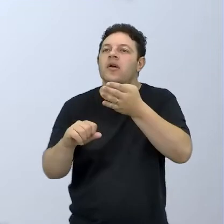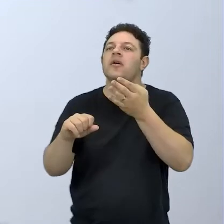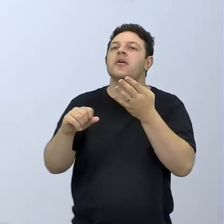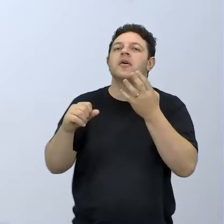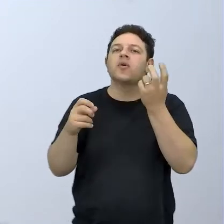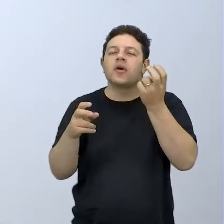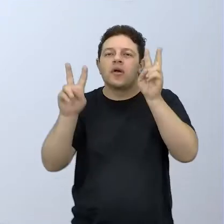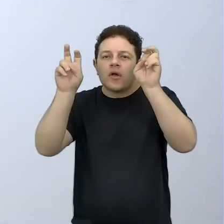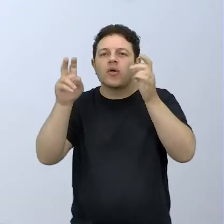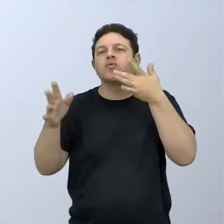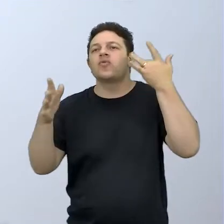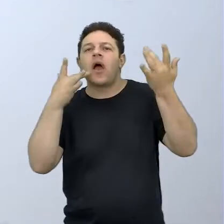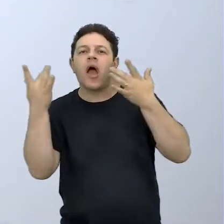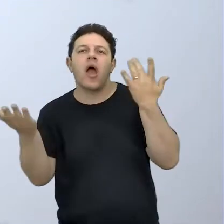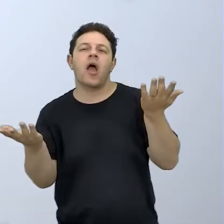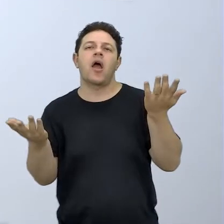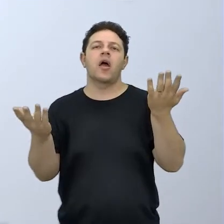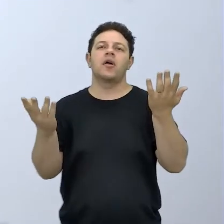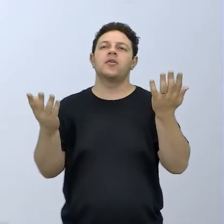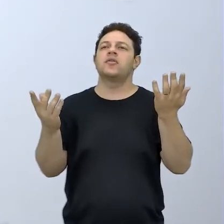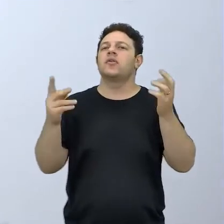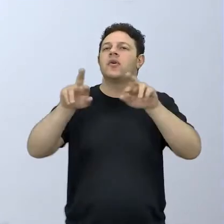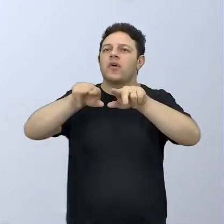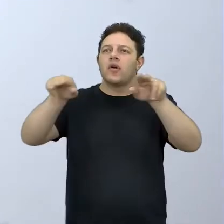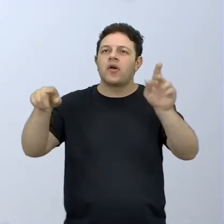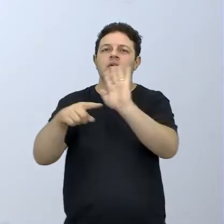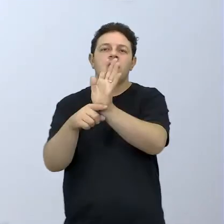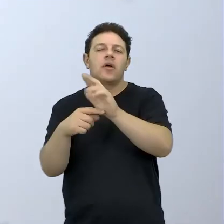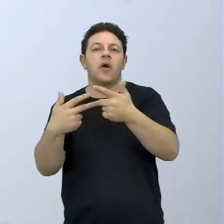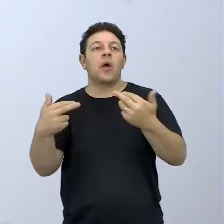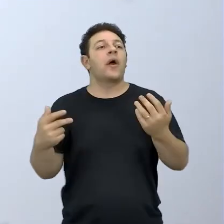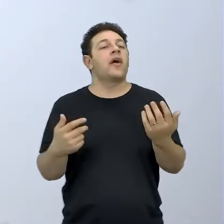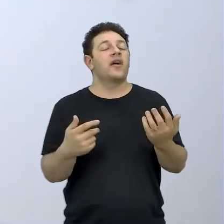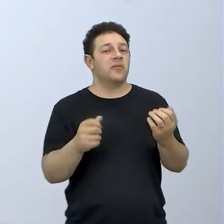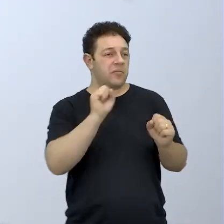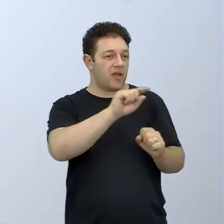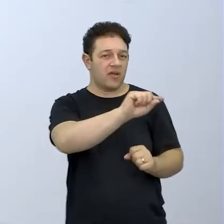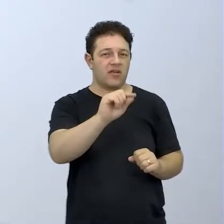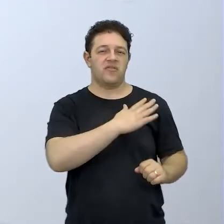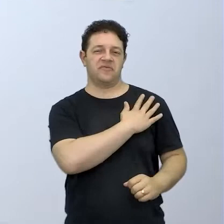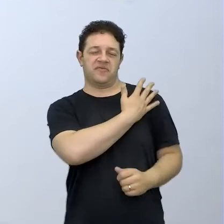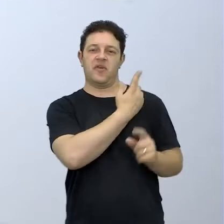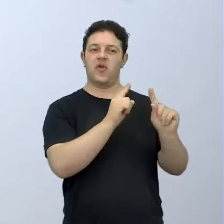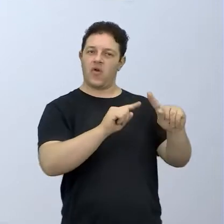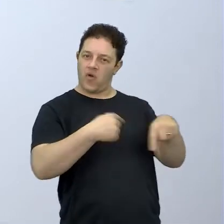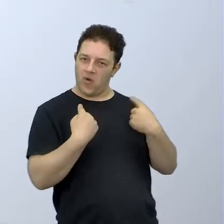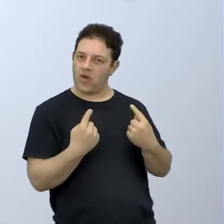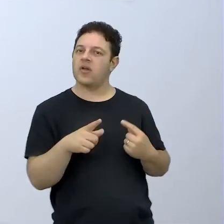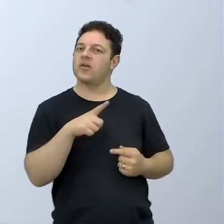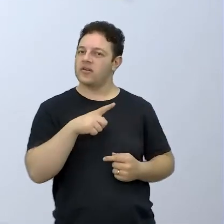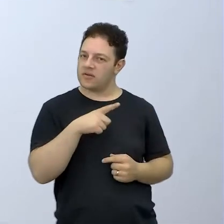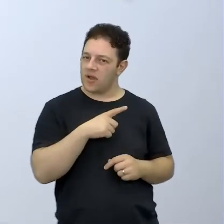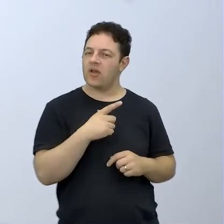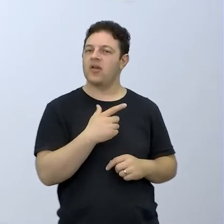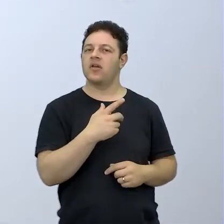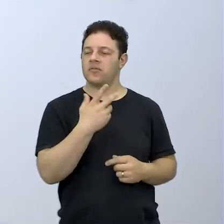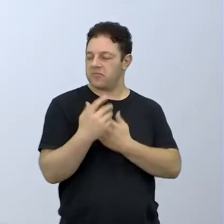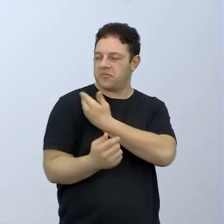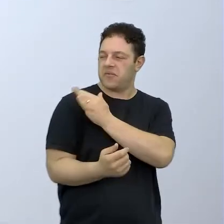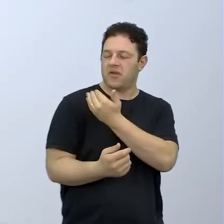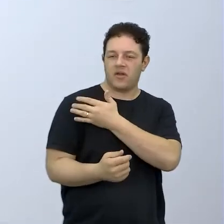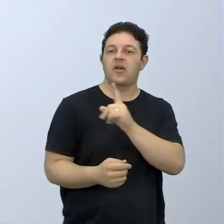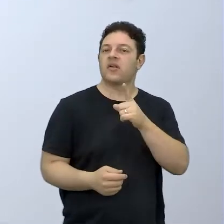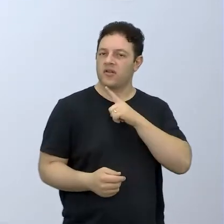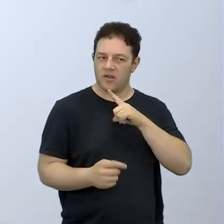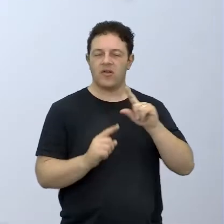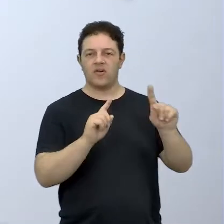pouco acesso à cultura, sofrem de discriminação, sofrem de preconceito, e então não conseguem